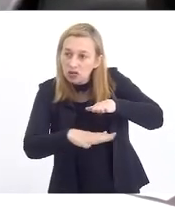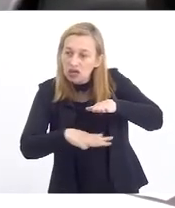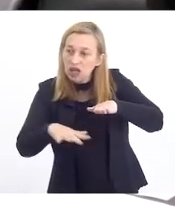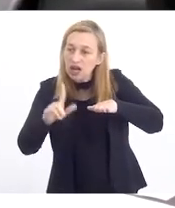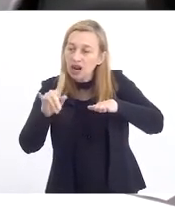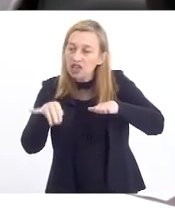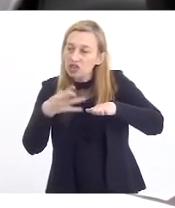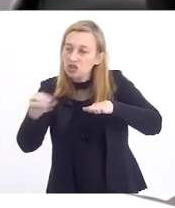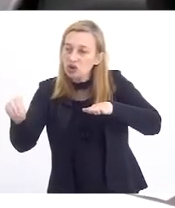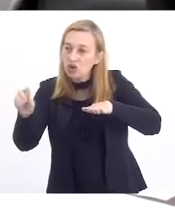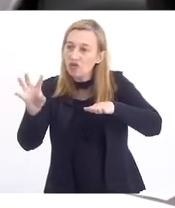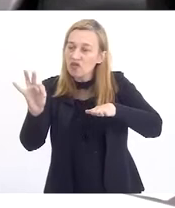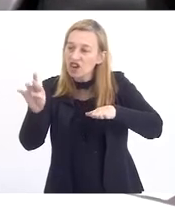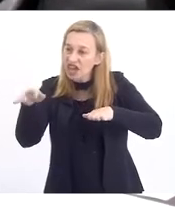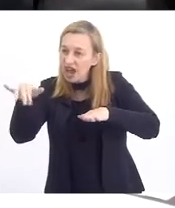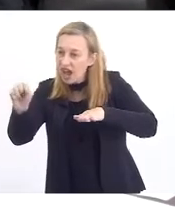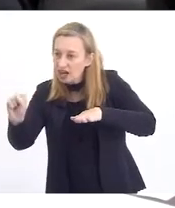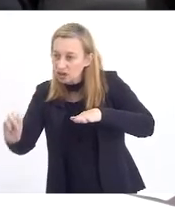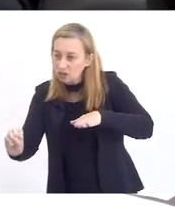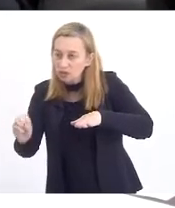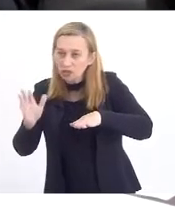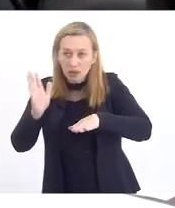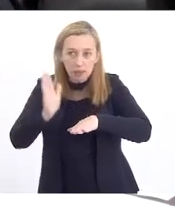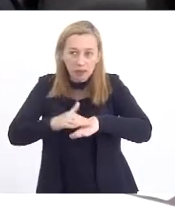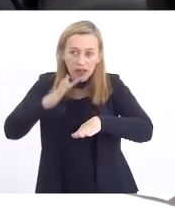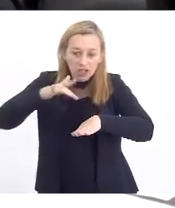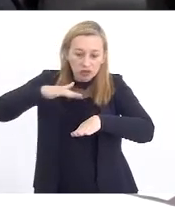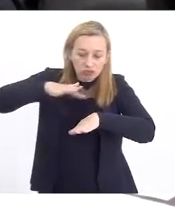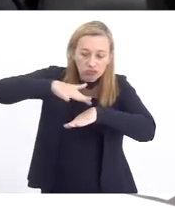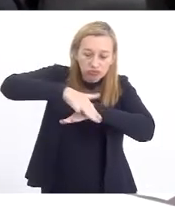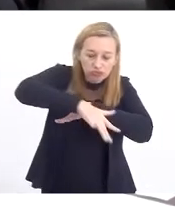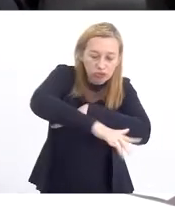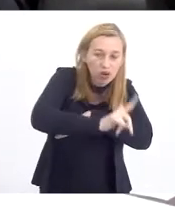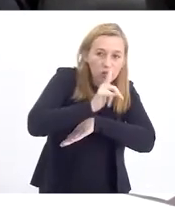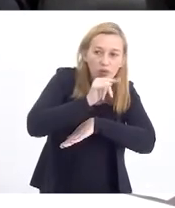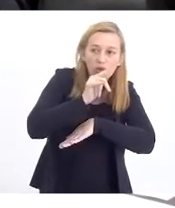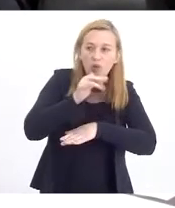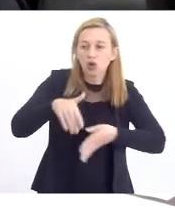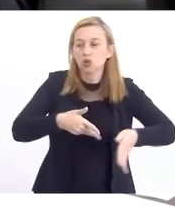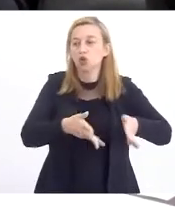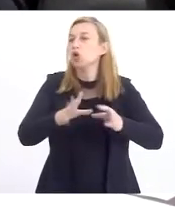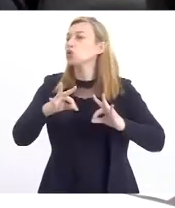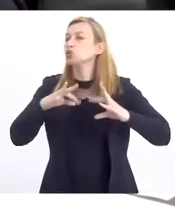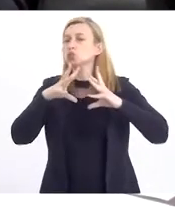se carreia para dentro dos rios. Todo mundo sabe disso,